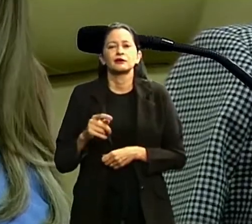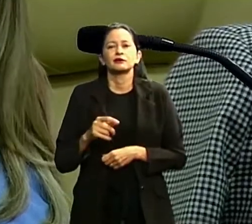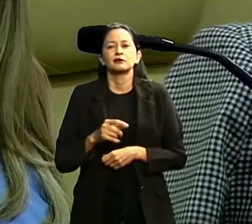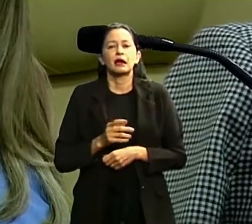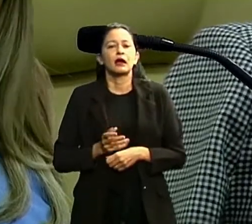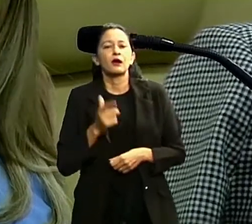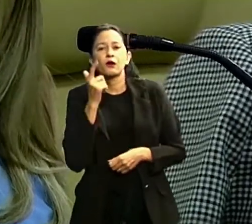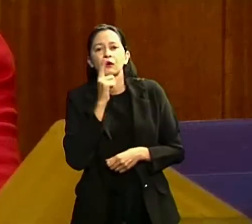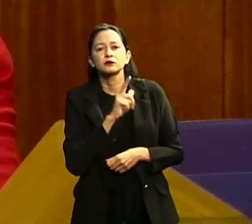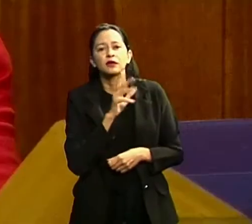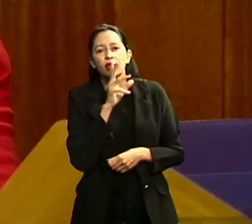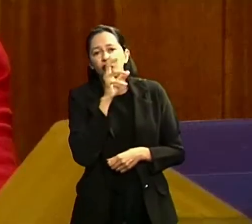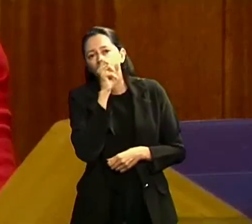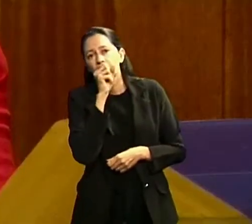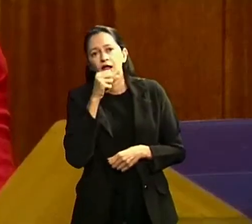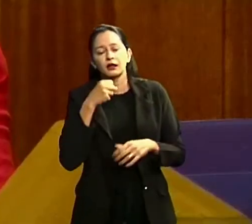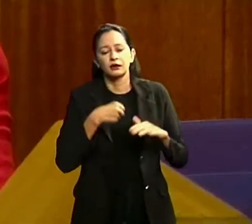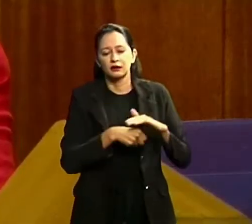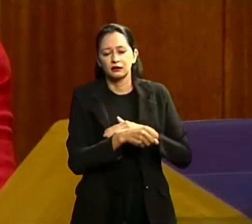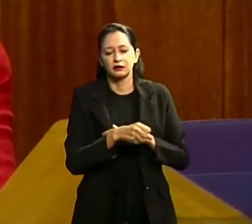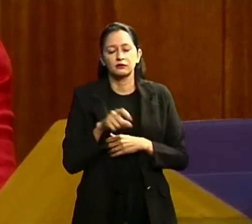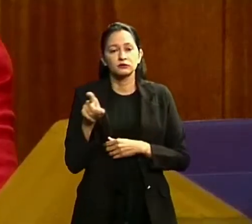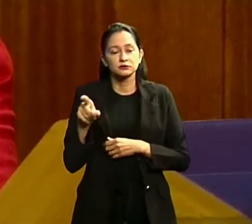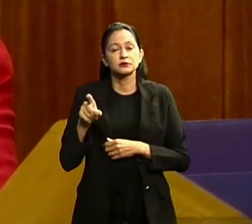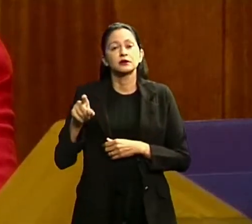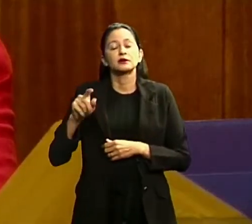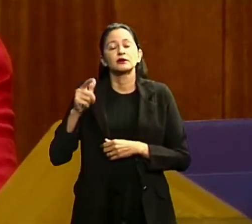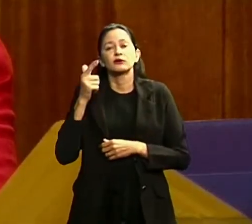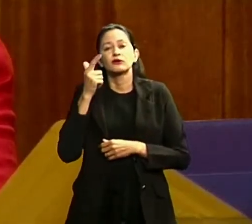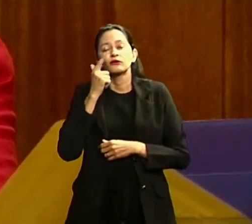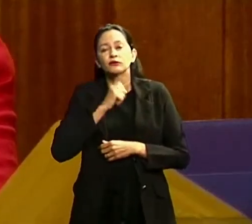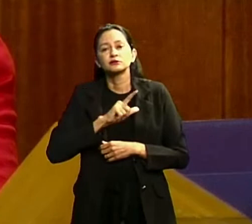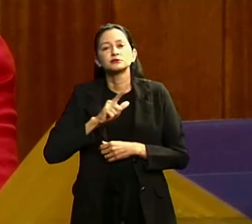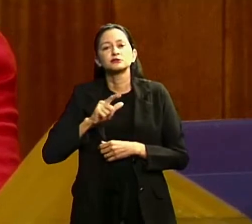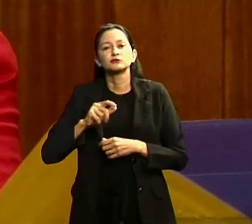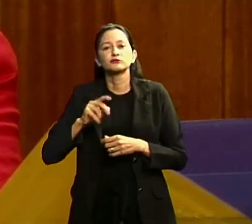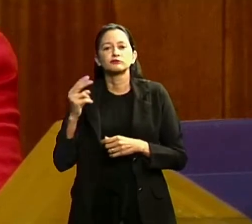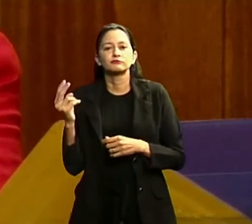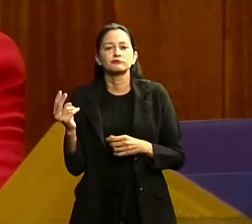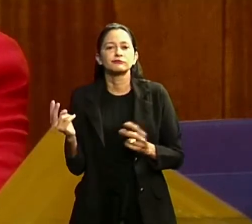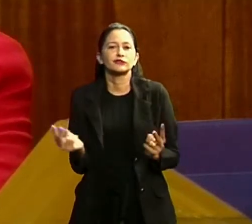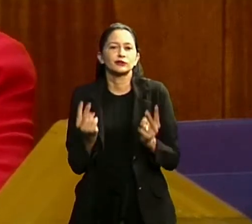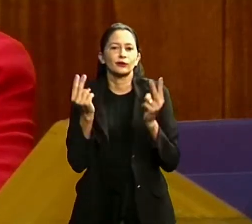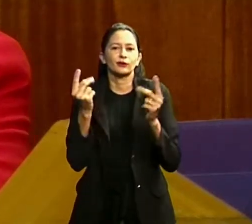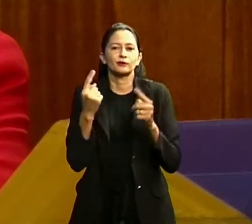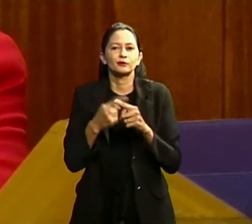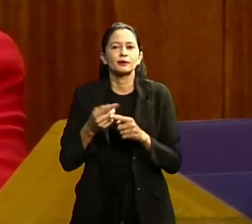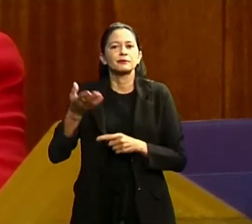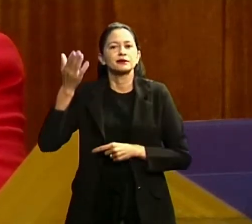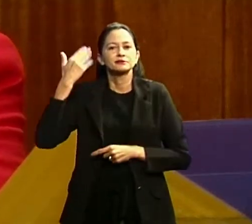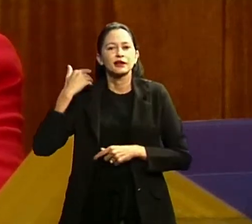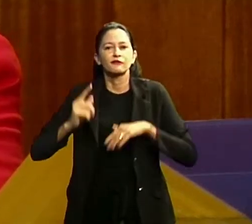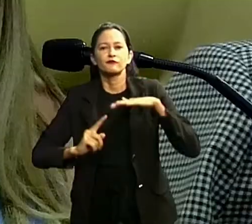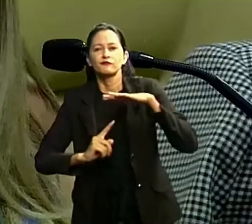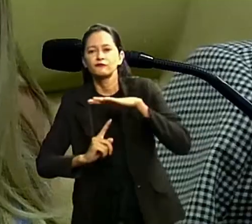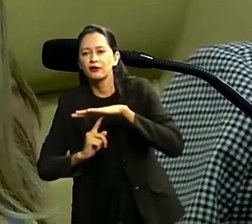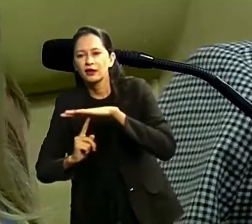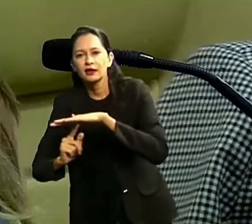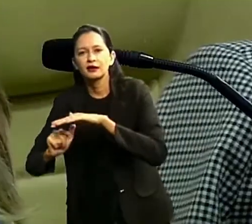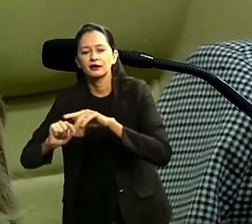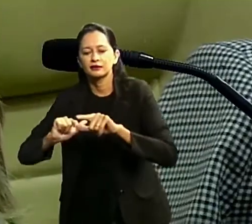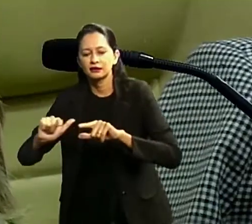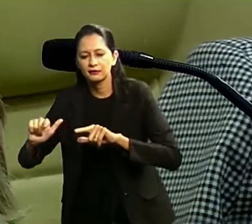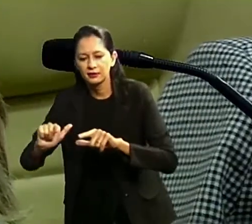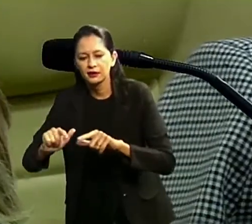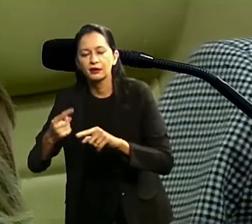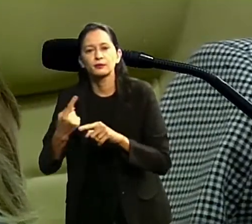toa, a senhora é uma guerreira, a senhora fala que é filha da feira, é uma mulher do povo. A senhora teve a confiança do povo assim como ele